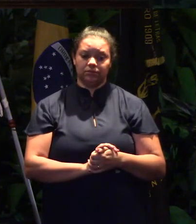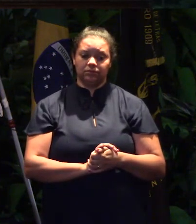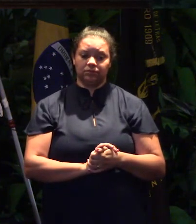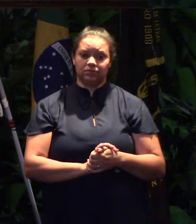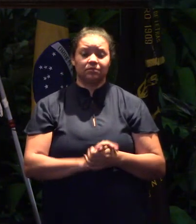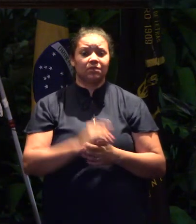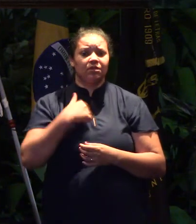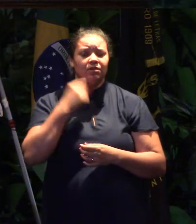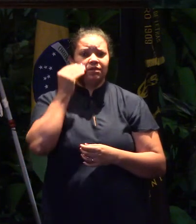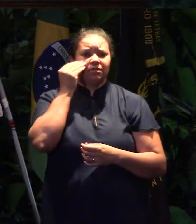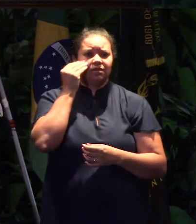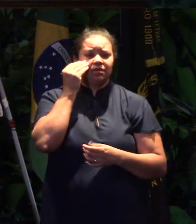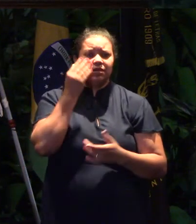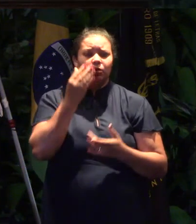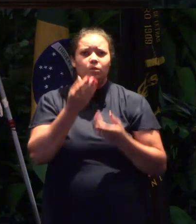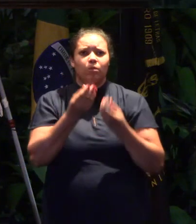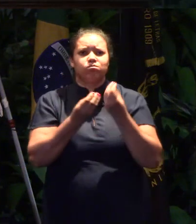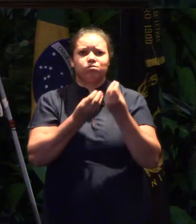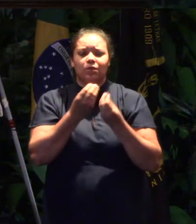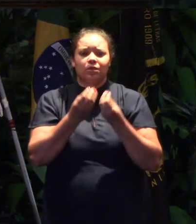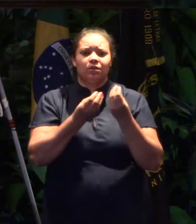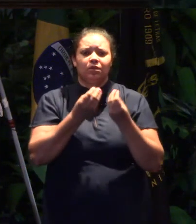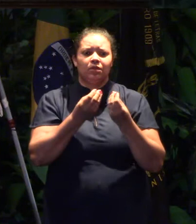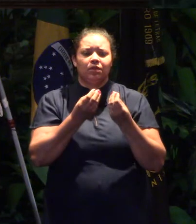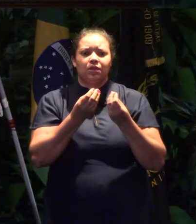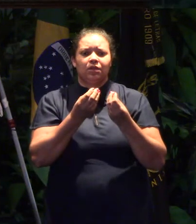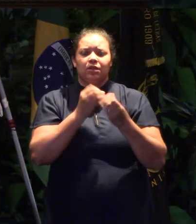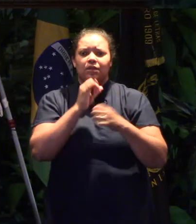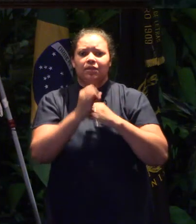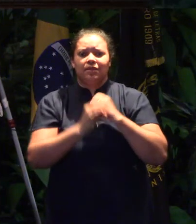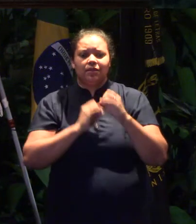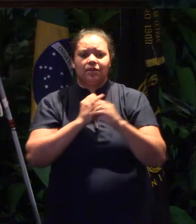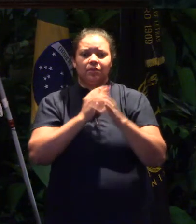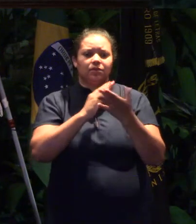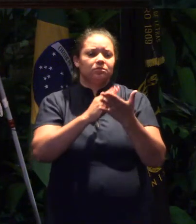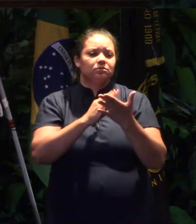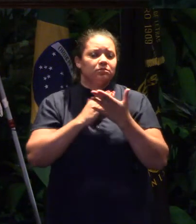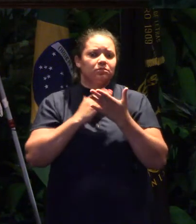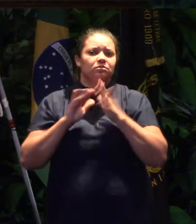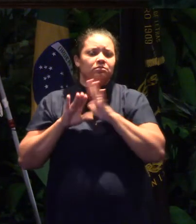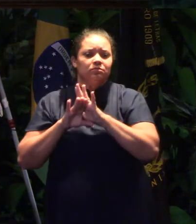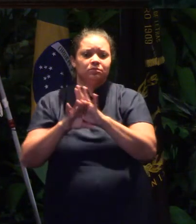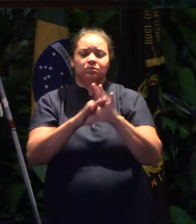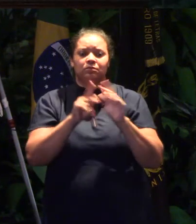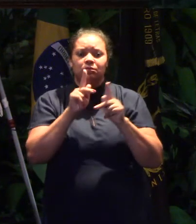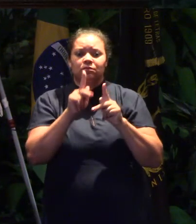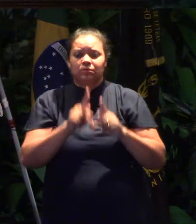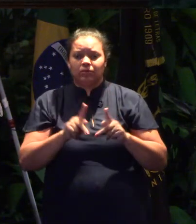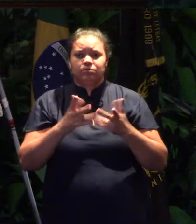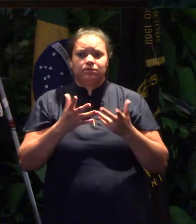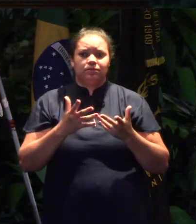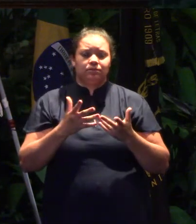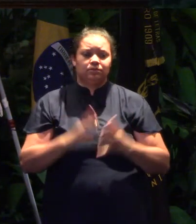Eu estou tentando chegar na questão da cultura digital, mas o que eu só consigo vislumbrar é como que